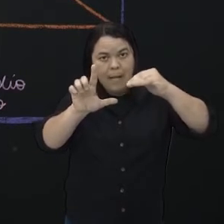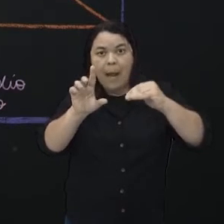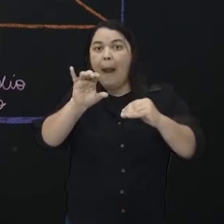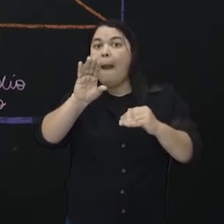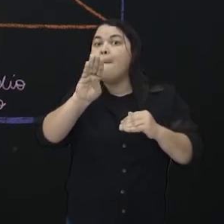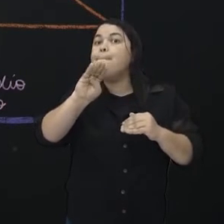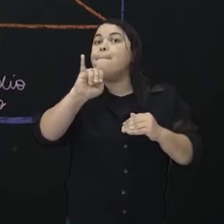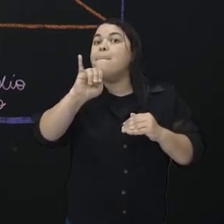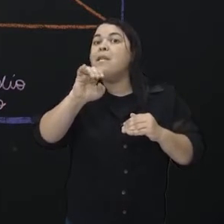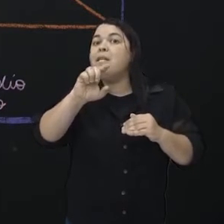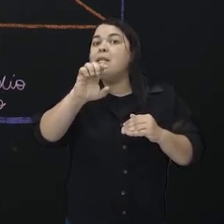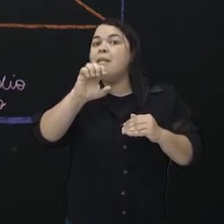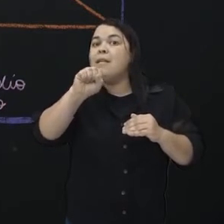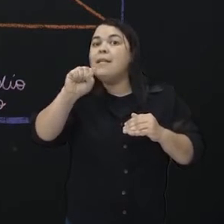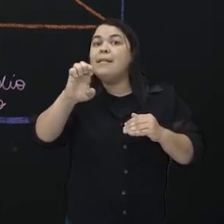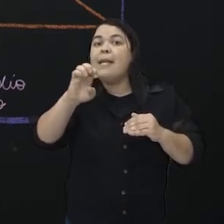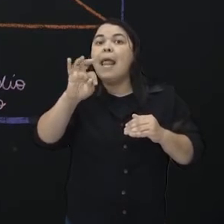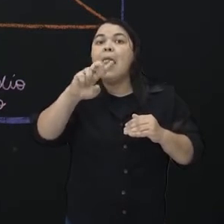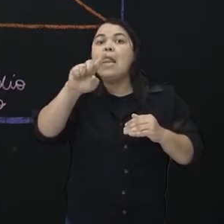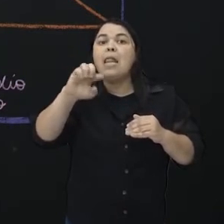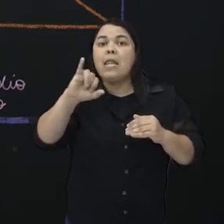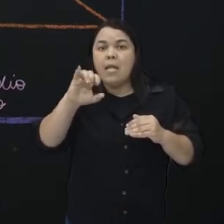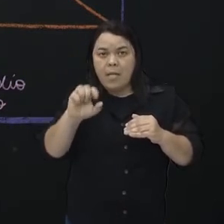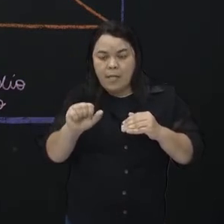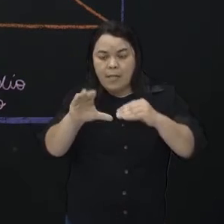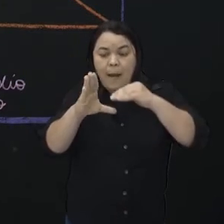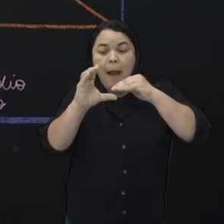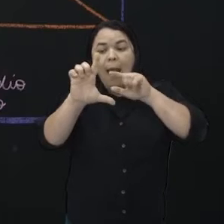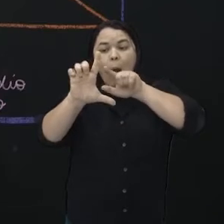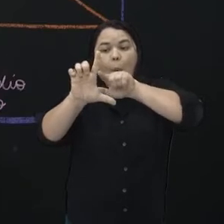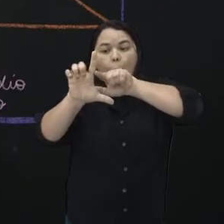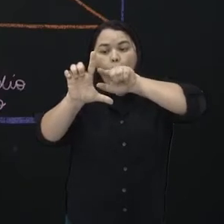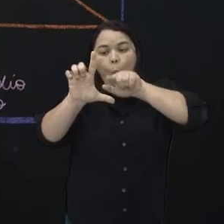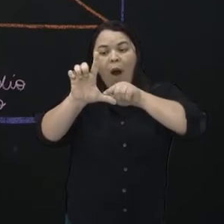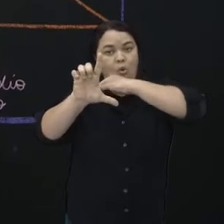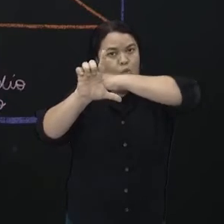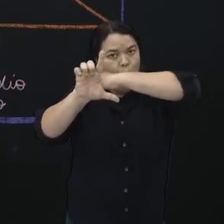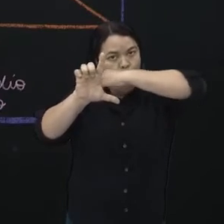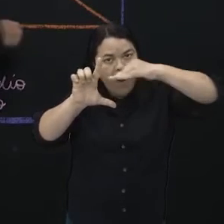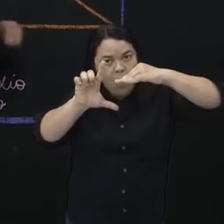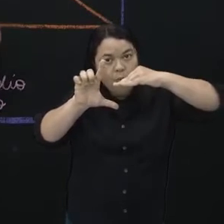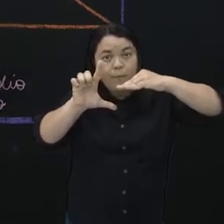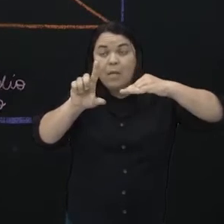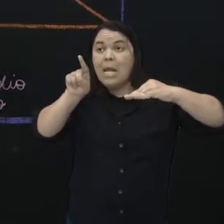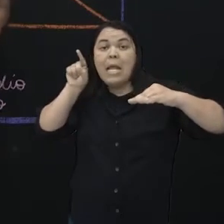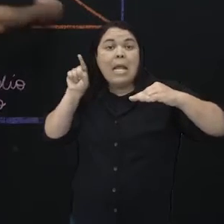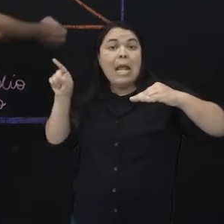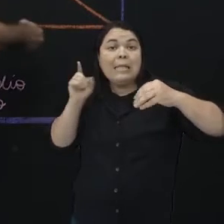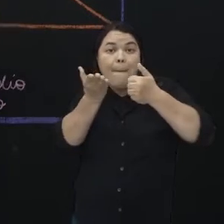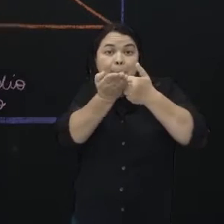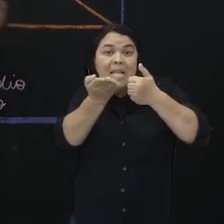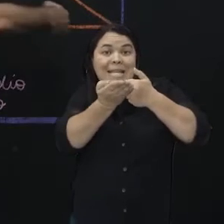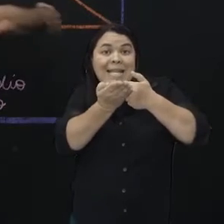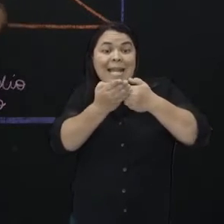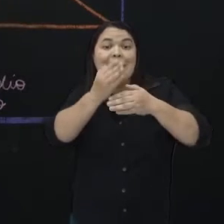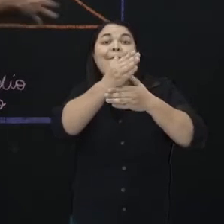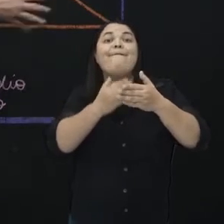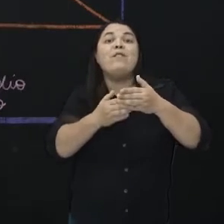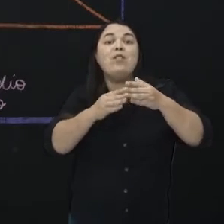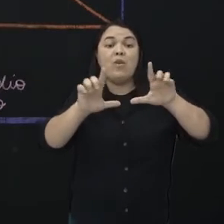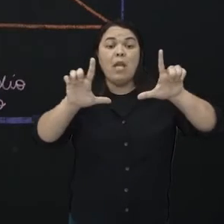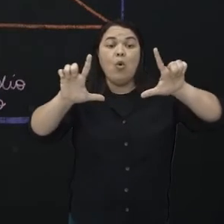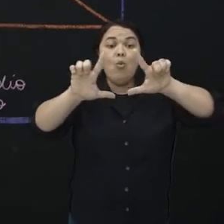chegar, ela vai dividir o lado oposto ao meio. Não confundam, a bissetriz, ela divide ao meio o ângulo de onde